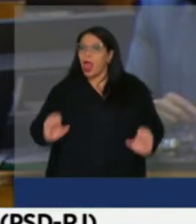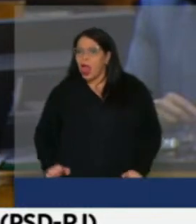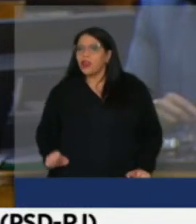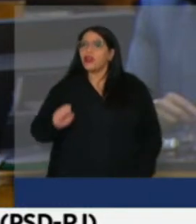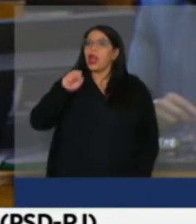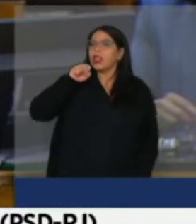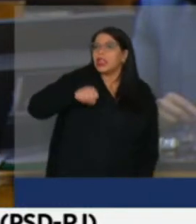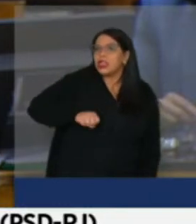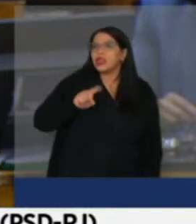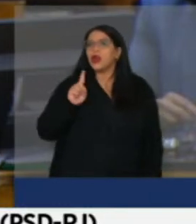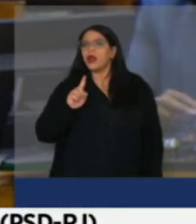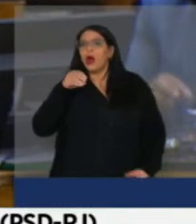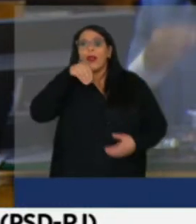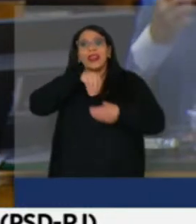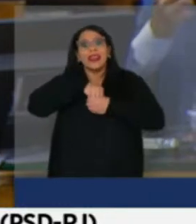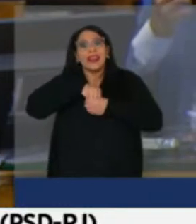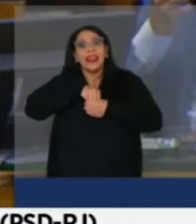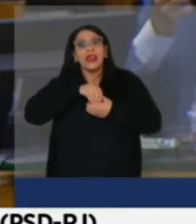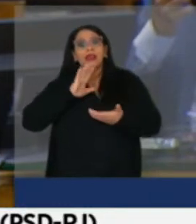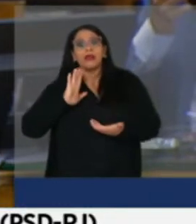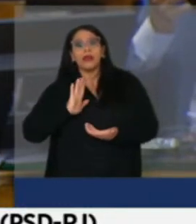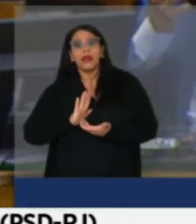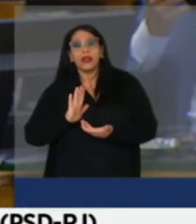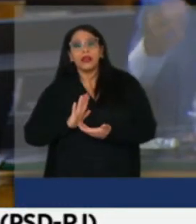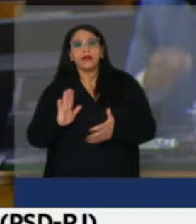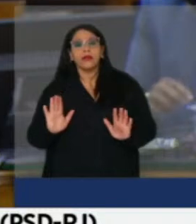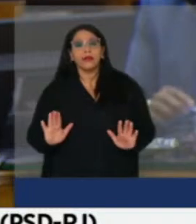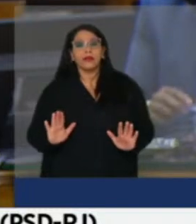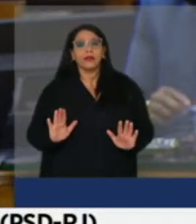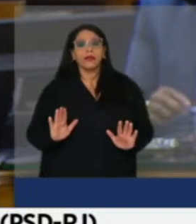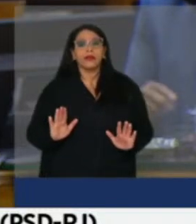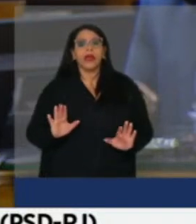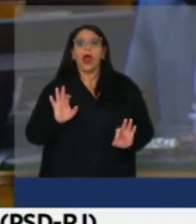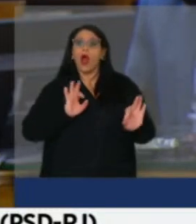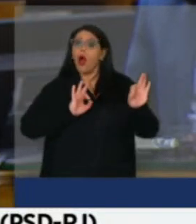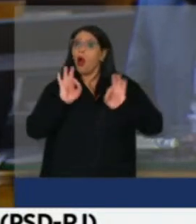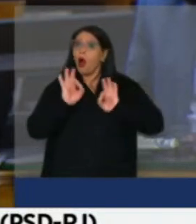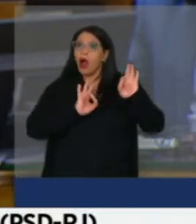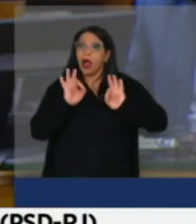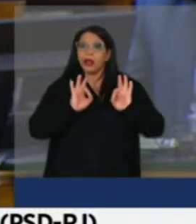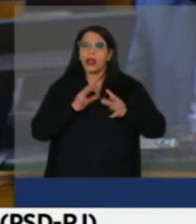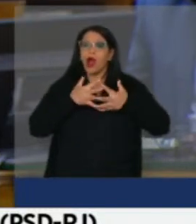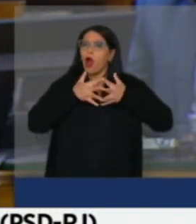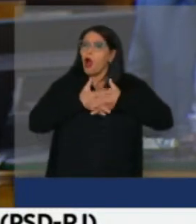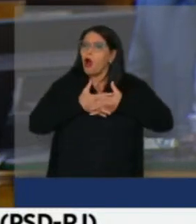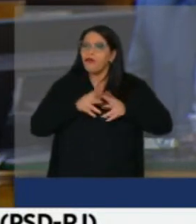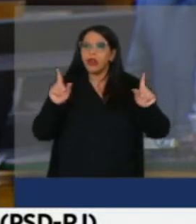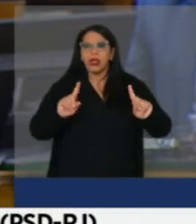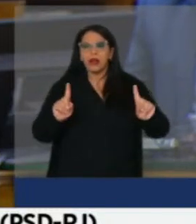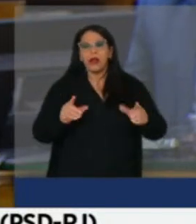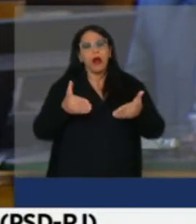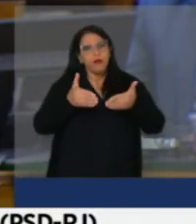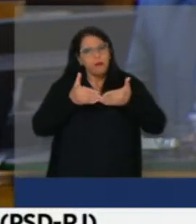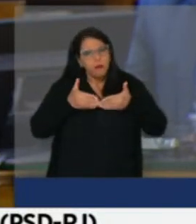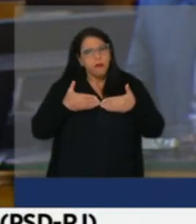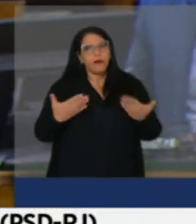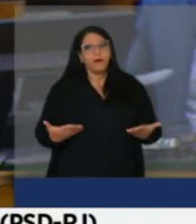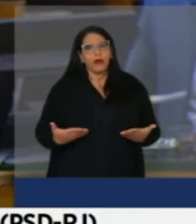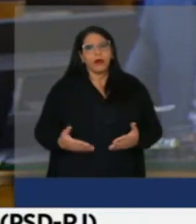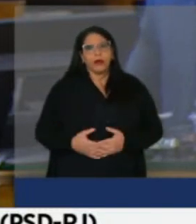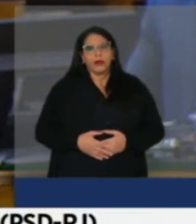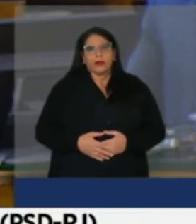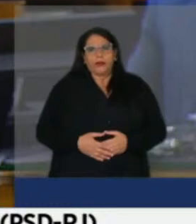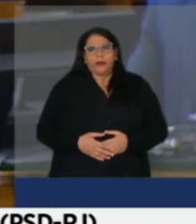decoro, para que a gente organize as questões de ordem e não transforme o plenário no que ele realmente não é. Pela ordem, presidente. Pela ordem ou questão de